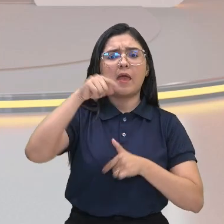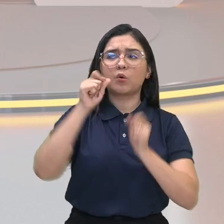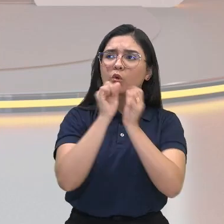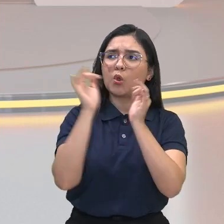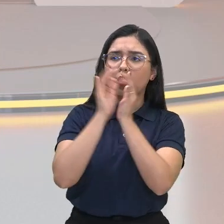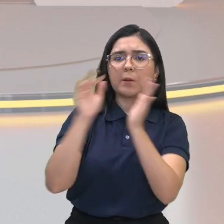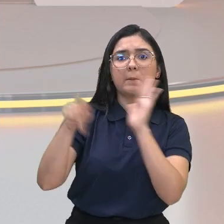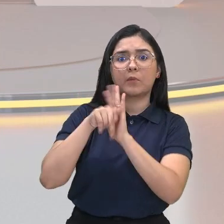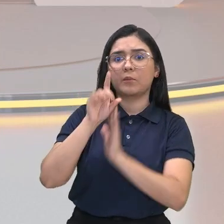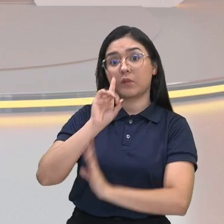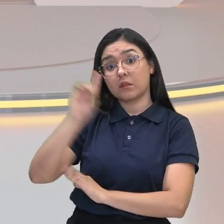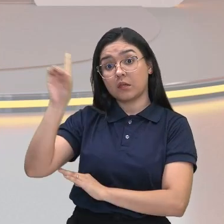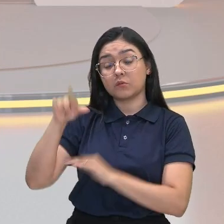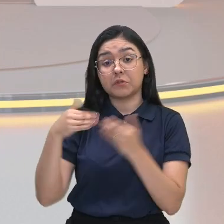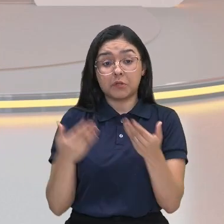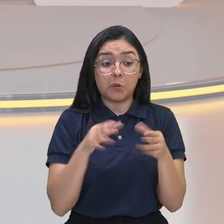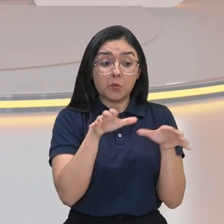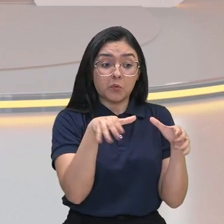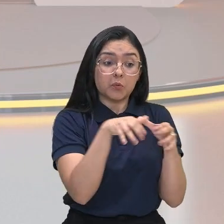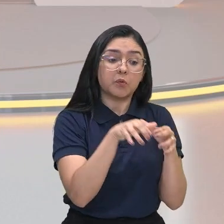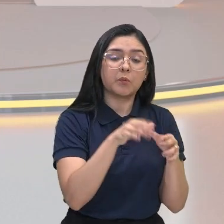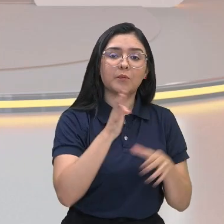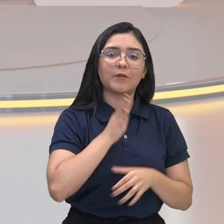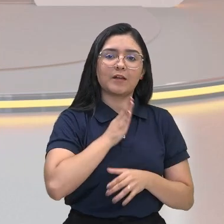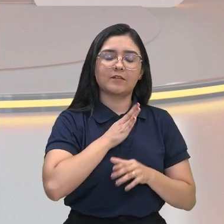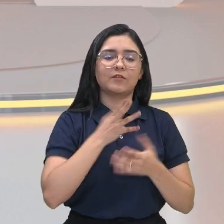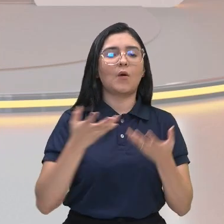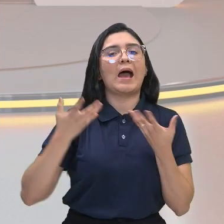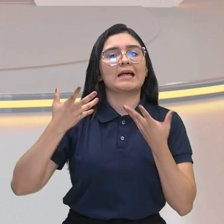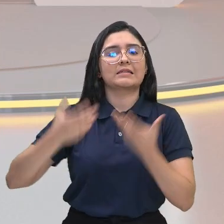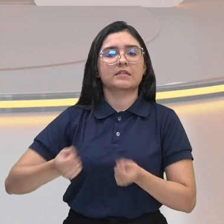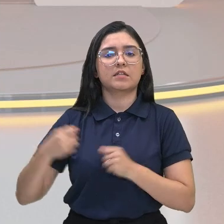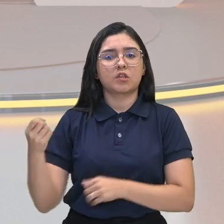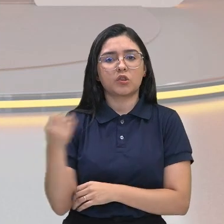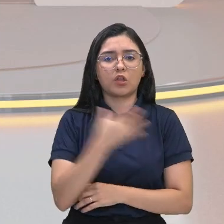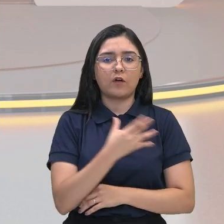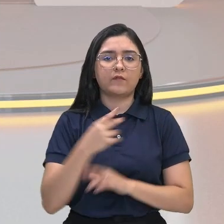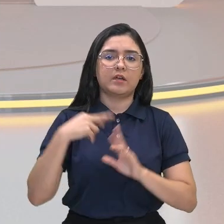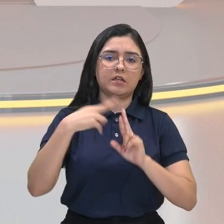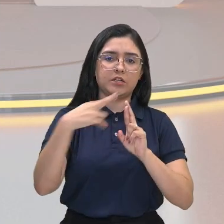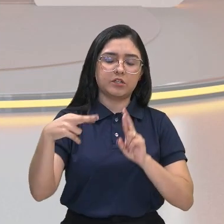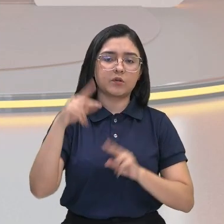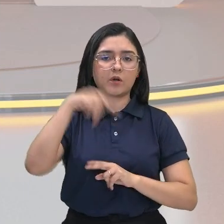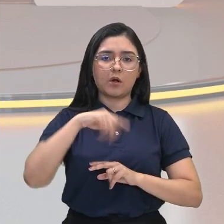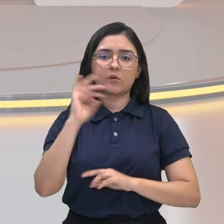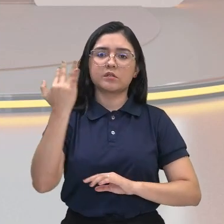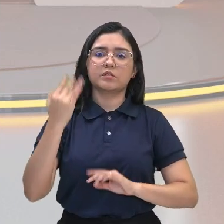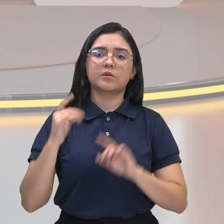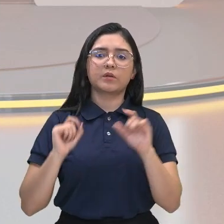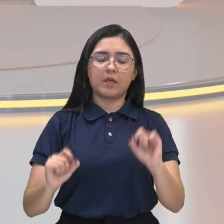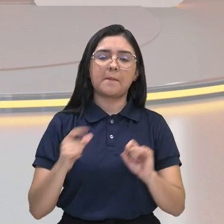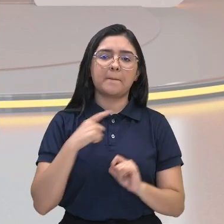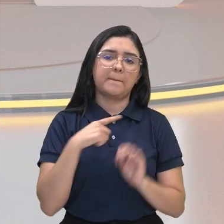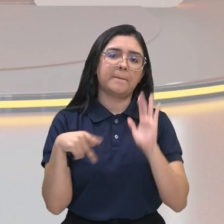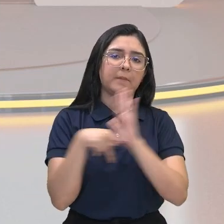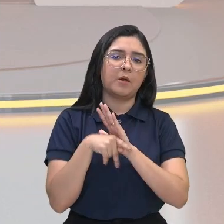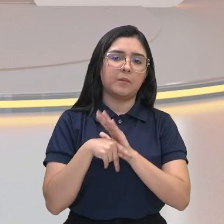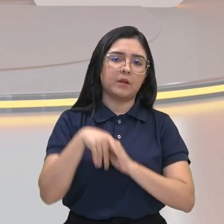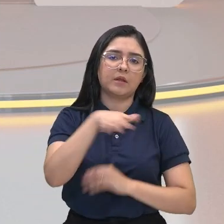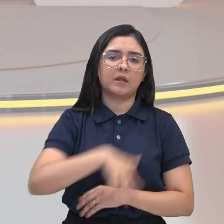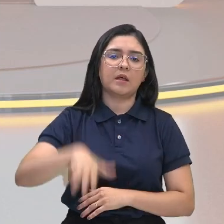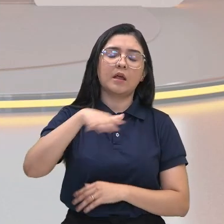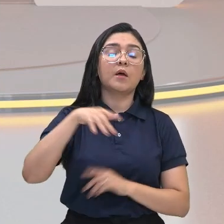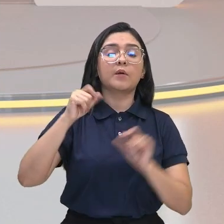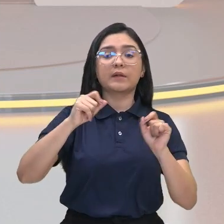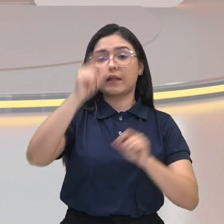riqueza, obviamente os burgueses vão aderir a essa nova ideologia. Foi exatamente o que aconteceu ali na região da